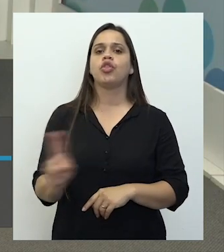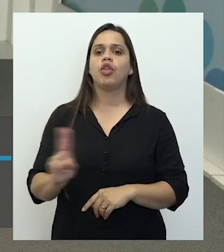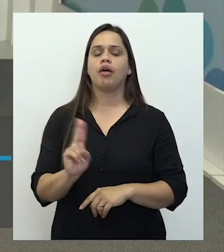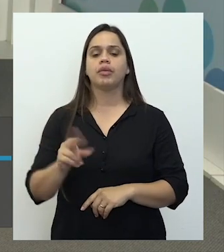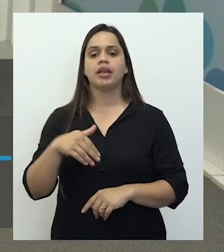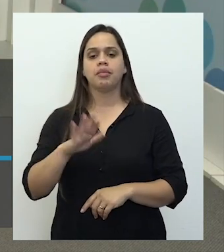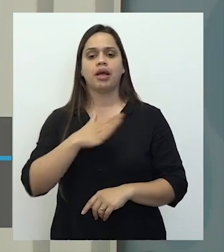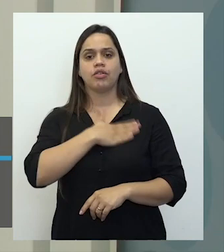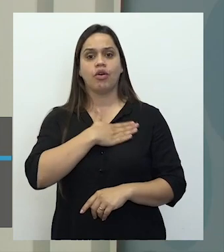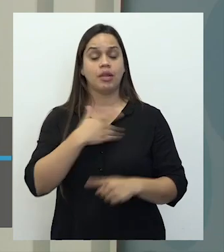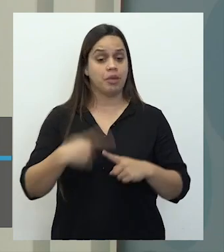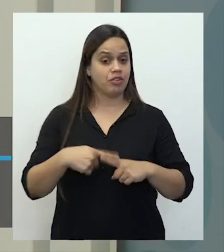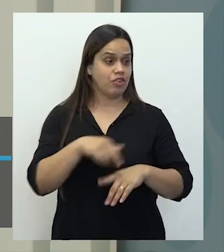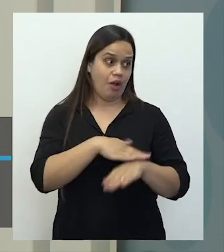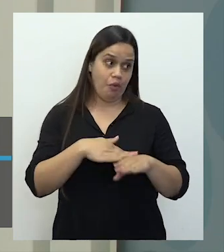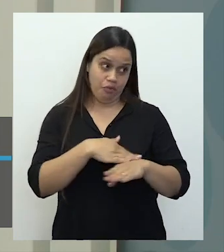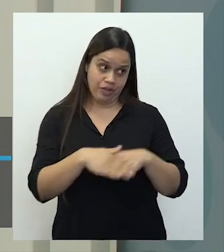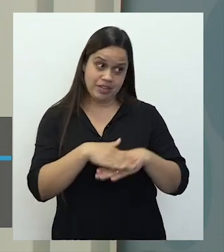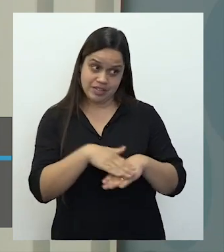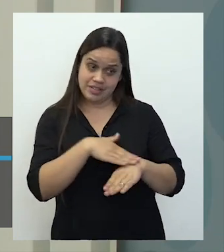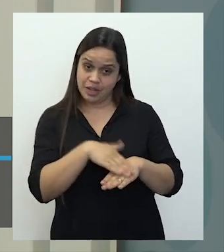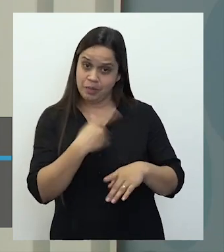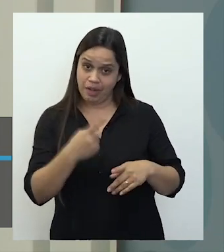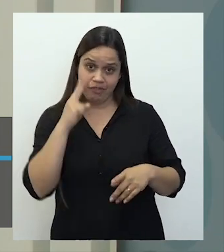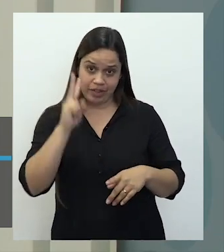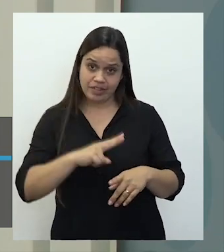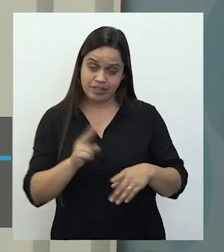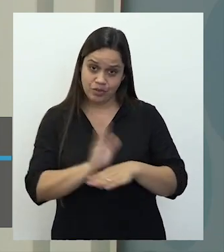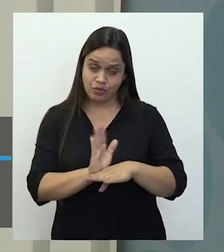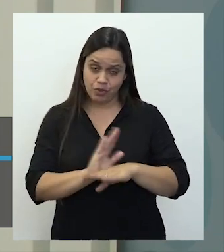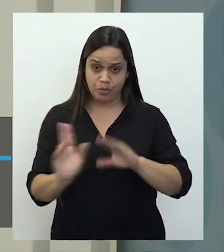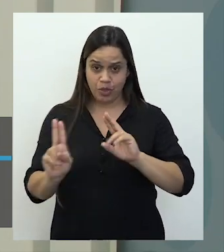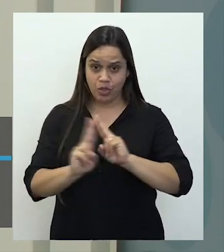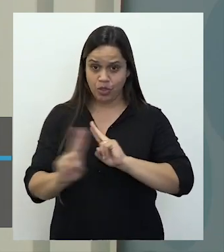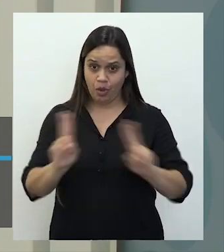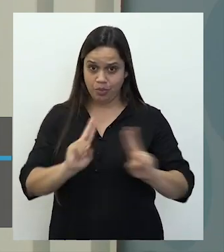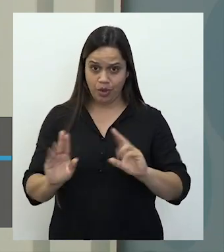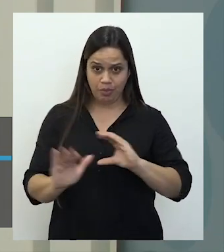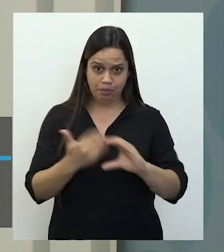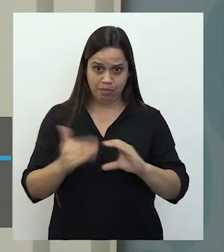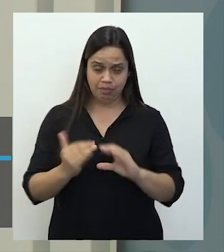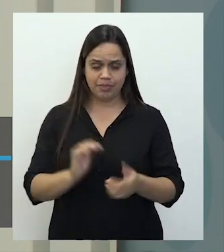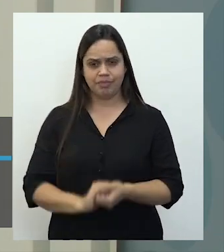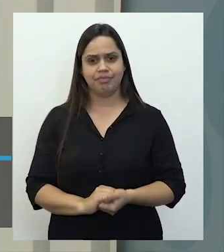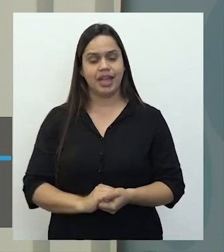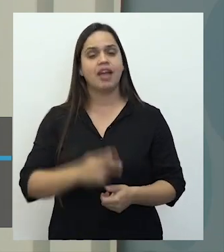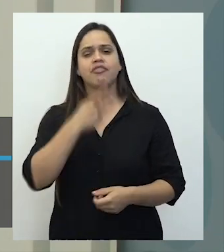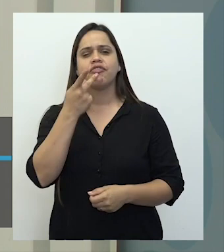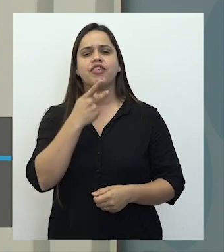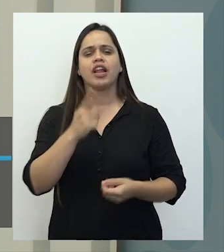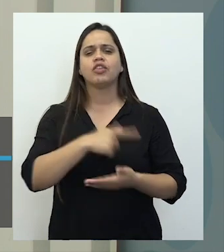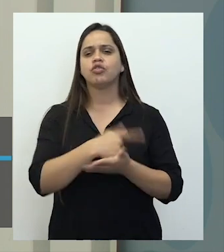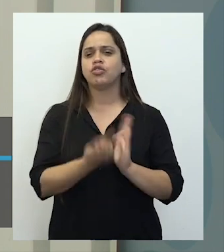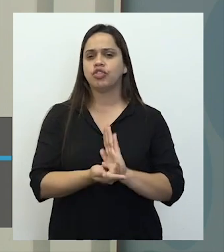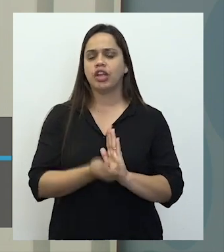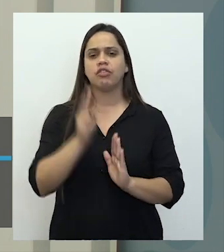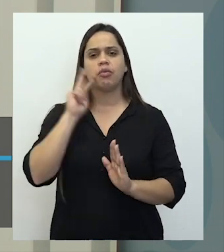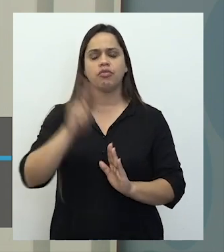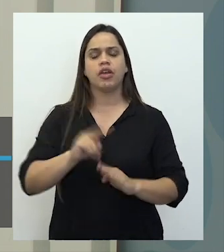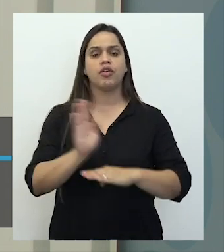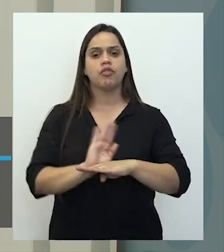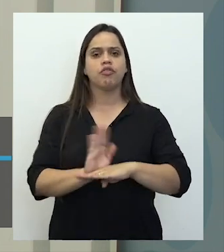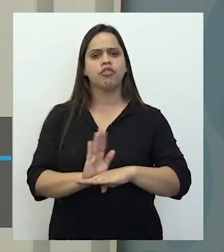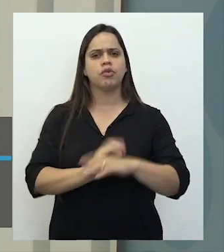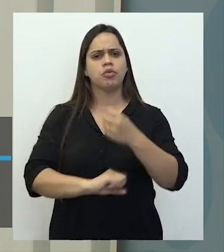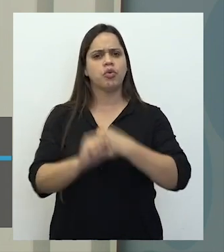gente está conversando para os filmes poderem aparecer, né? Aparecem. Estão falando mais estão falando bastante dos gêneros, né? Mas, olha, apareceu o filme aqui dos